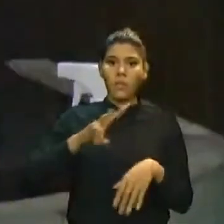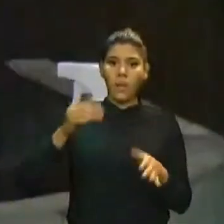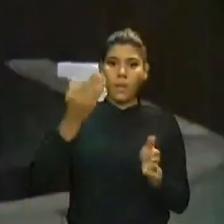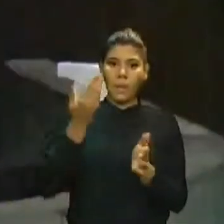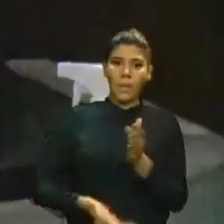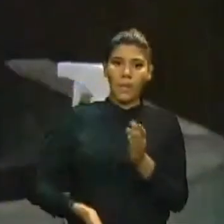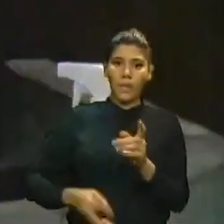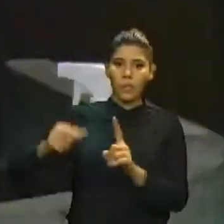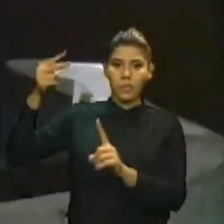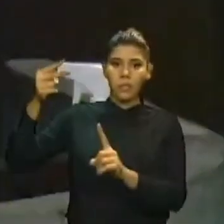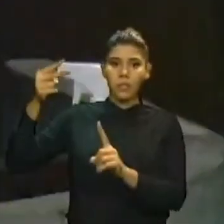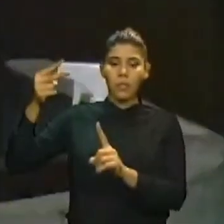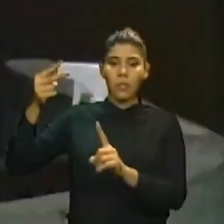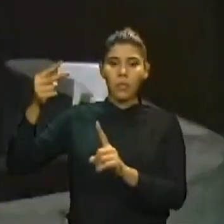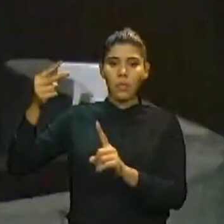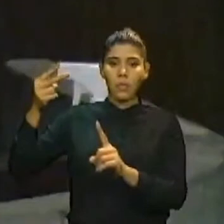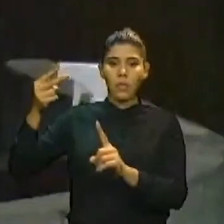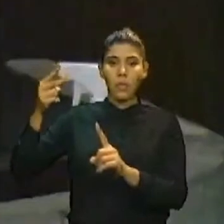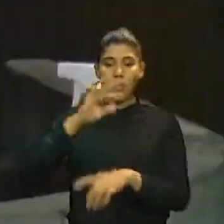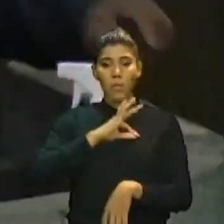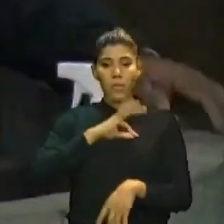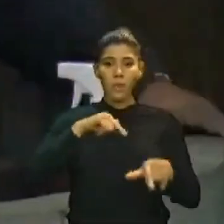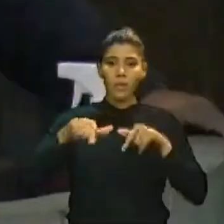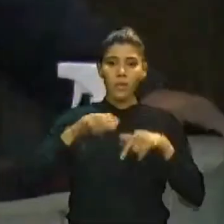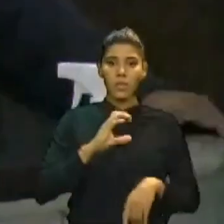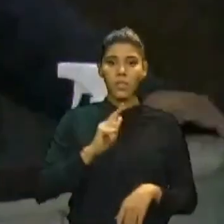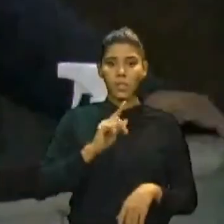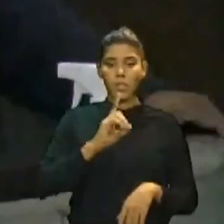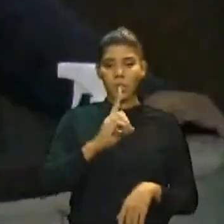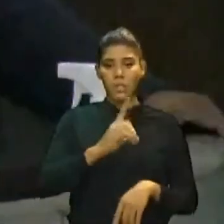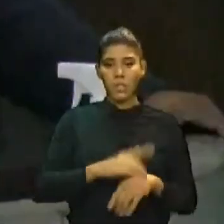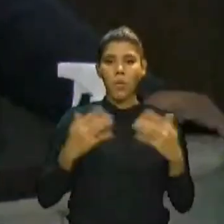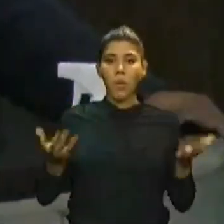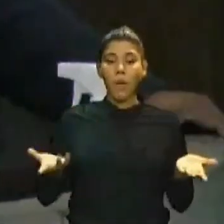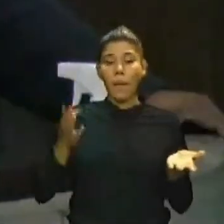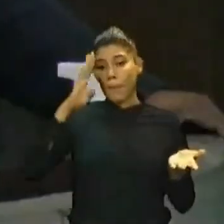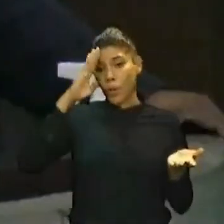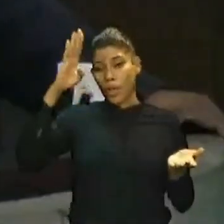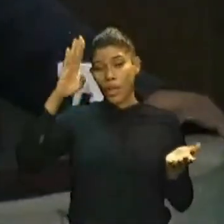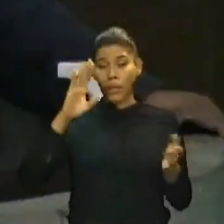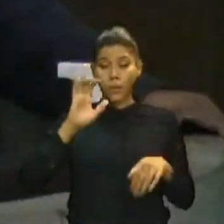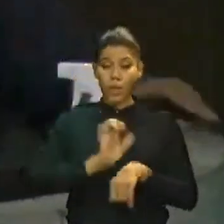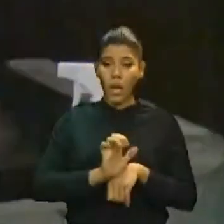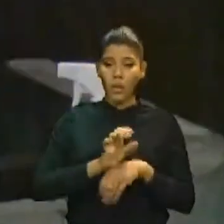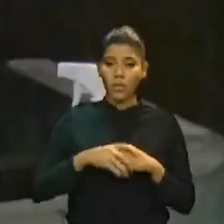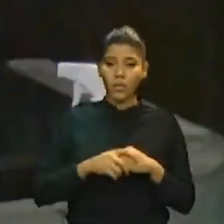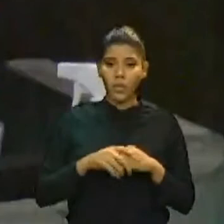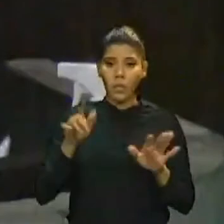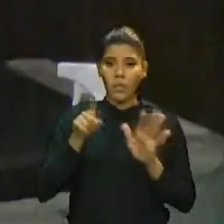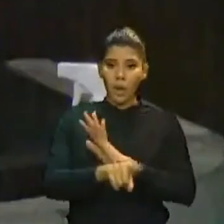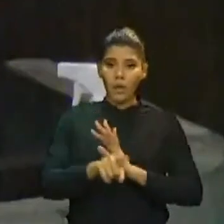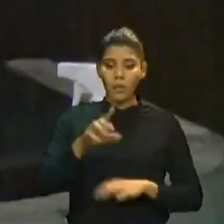para o policial que está lá na CGD. Qual é a prioridade do Estado? Pergunte para a